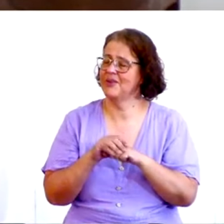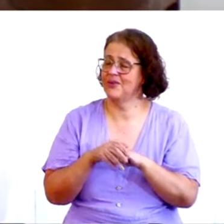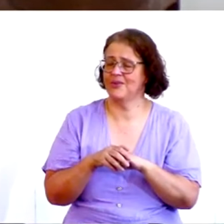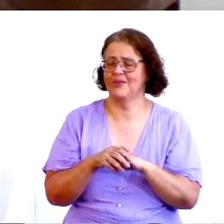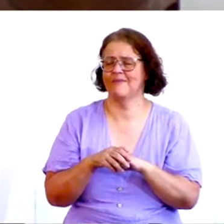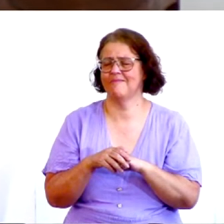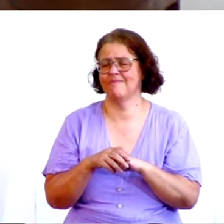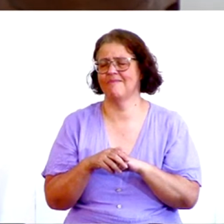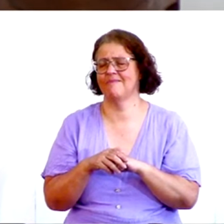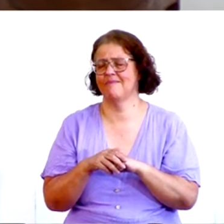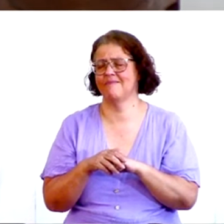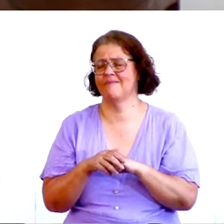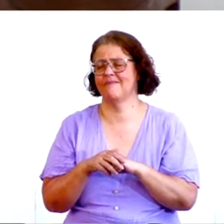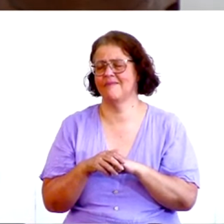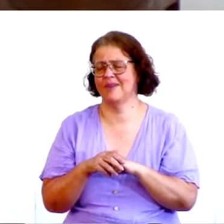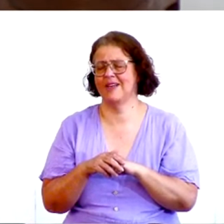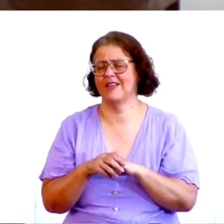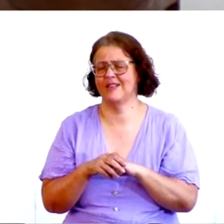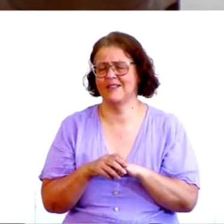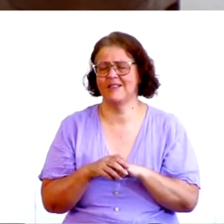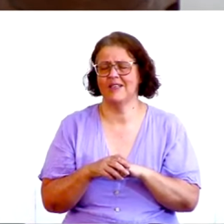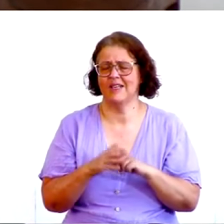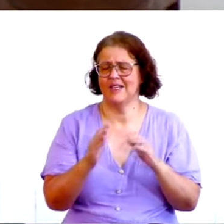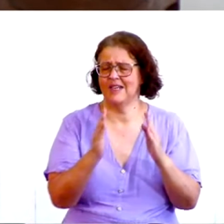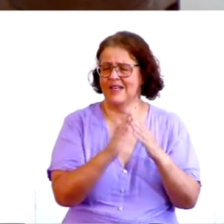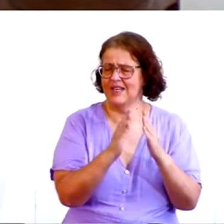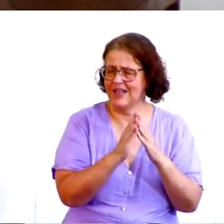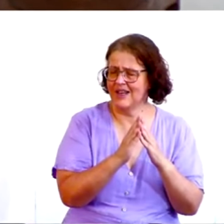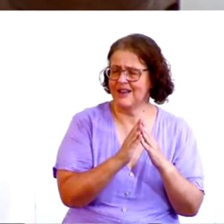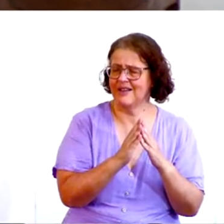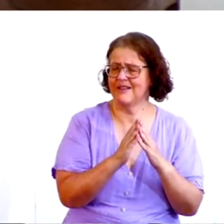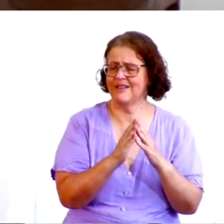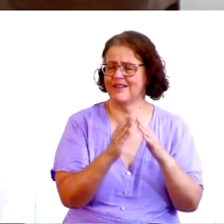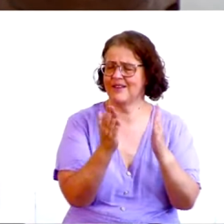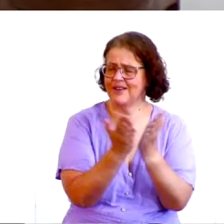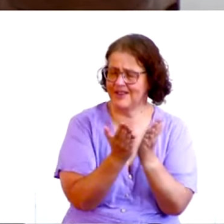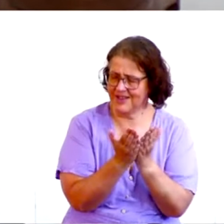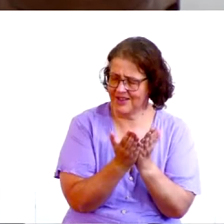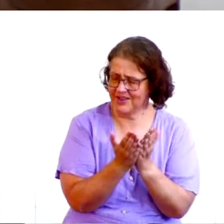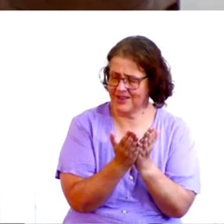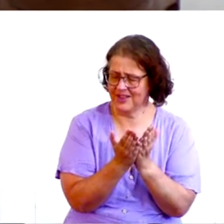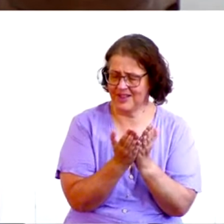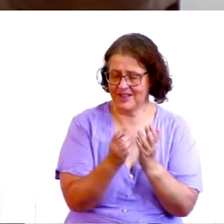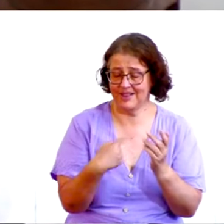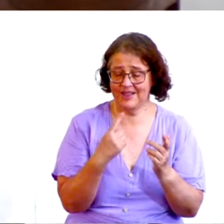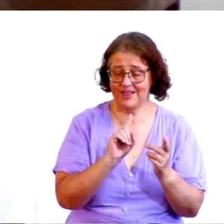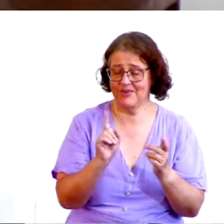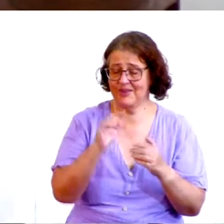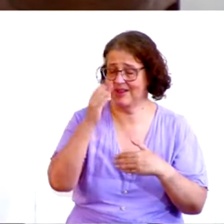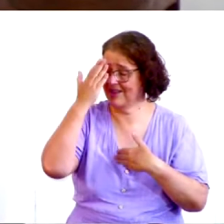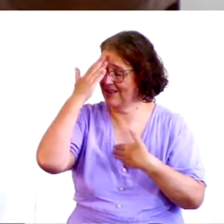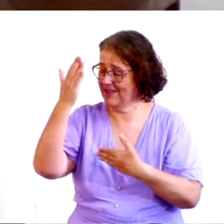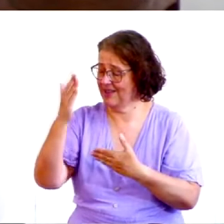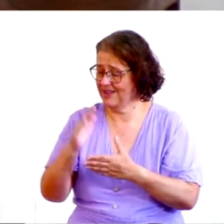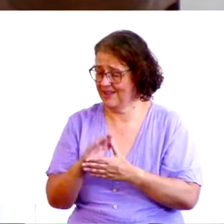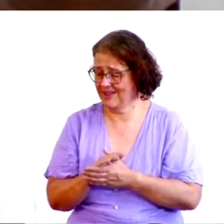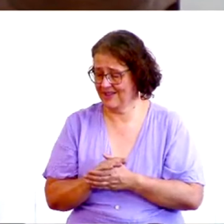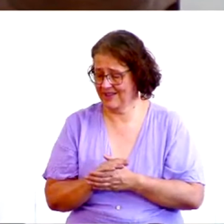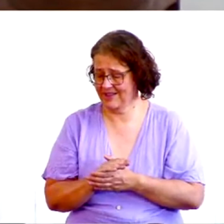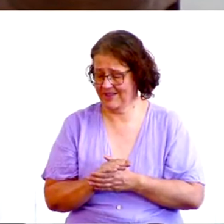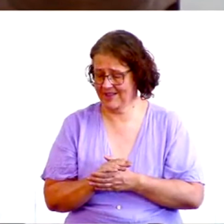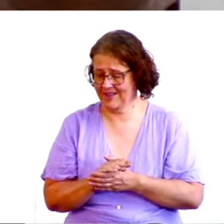em casas de cristãos não a oração uma gratidão ao teu nome as